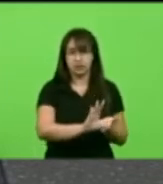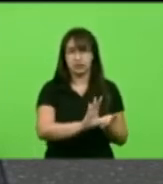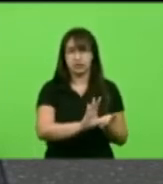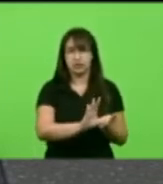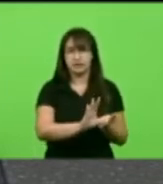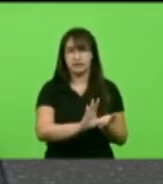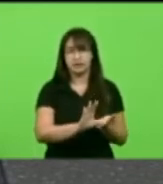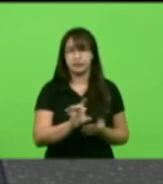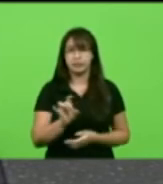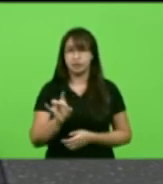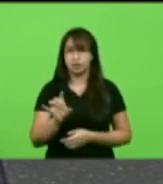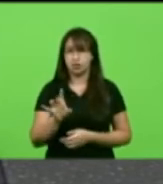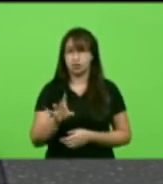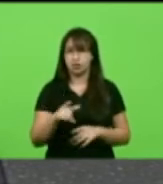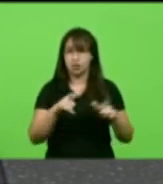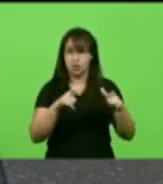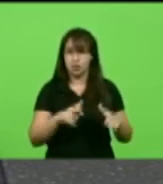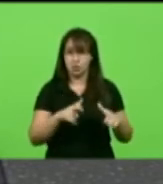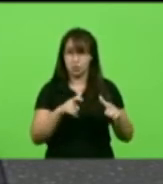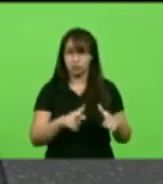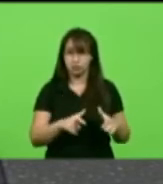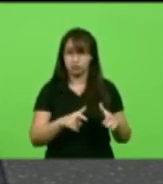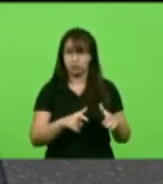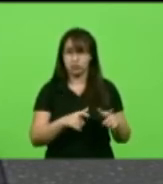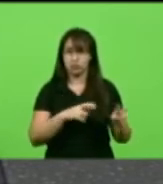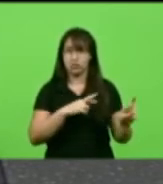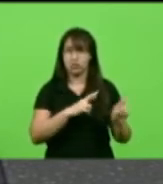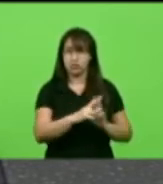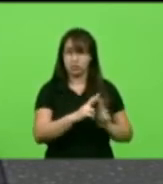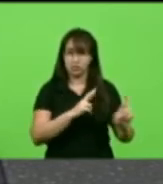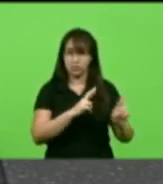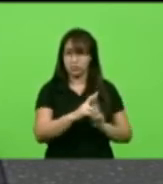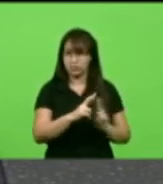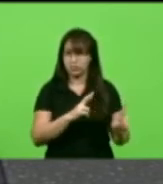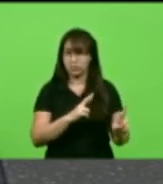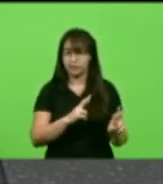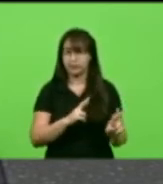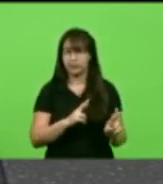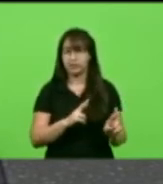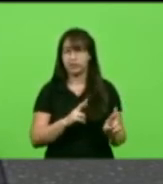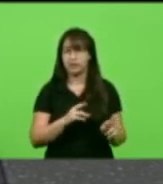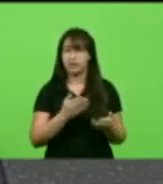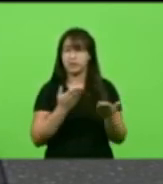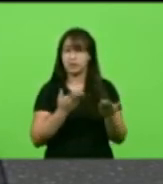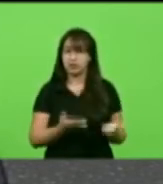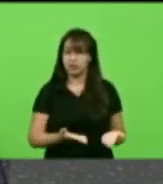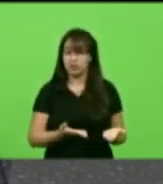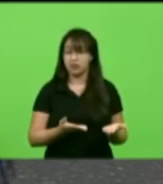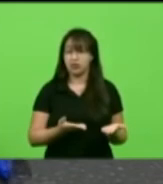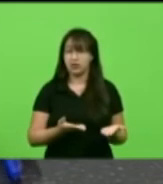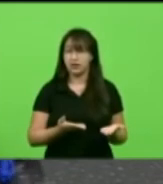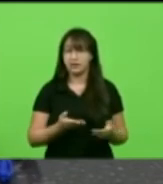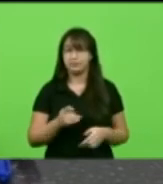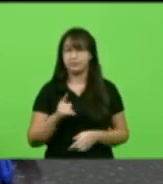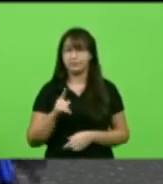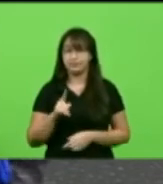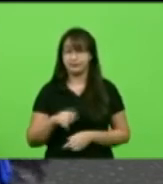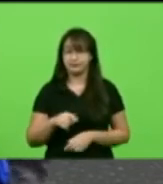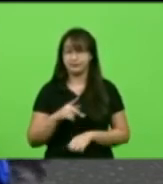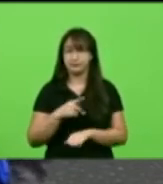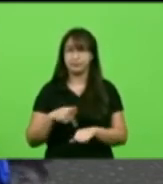Ah e não apenas no setor rodoviário o que ainda que ainda é um